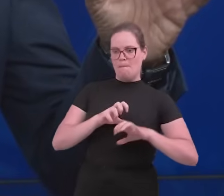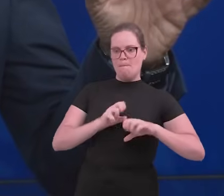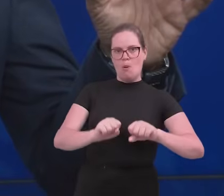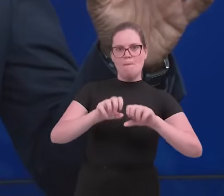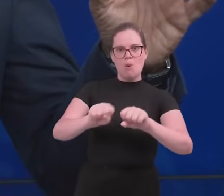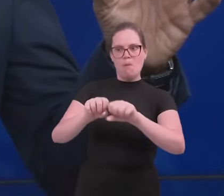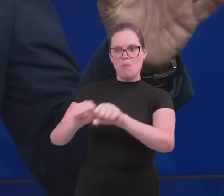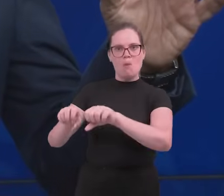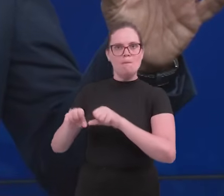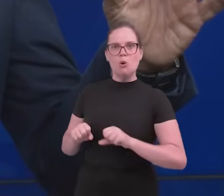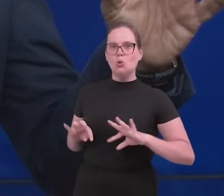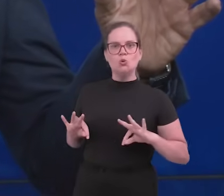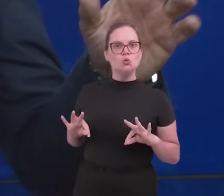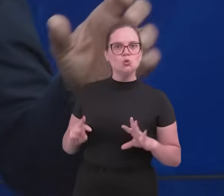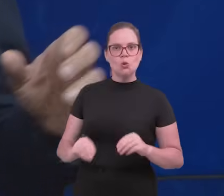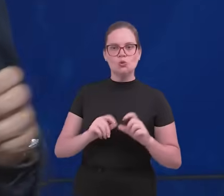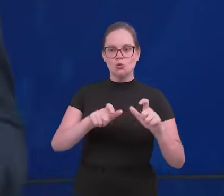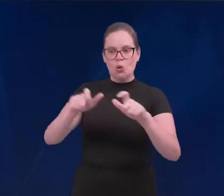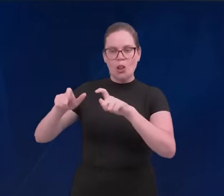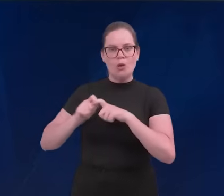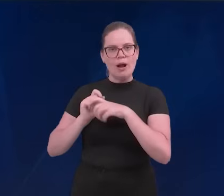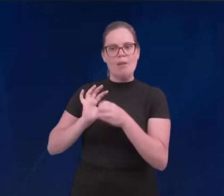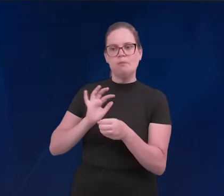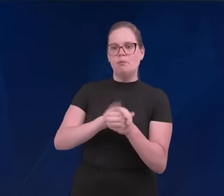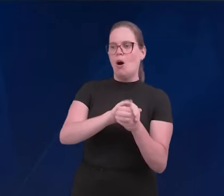tomaram suas cidades.